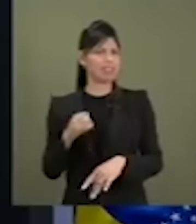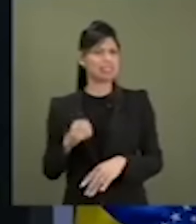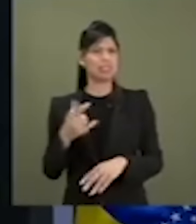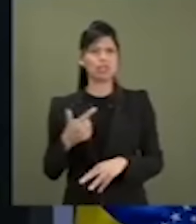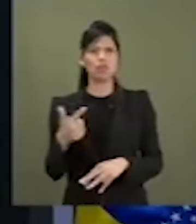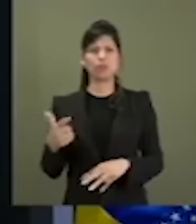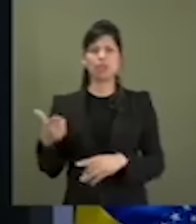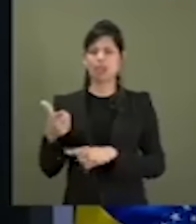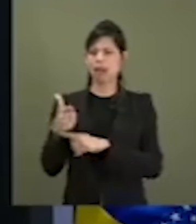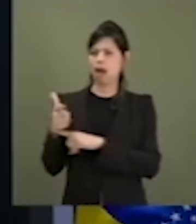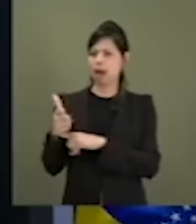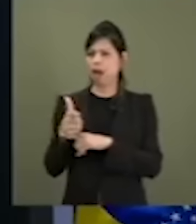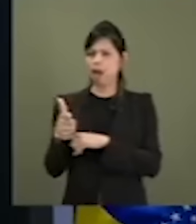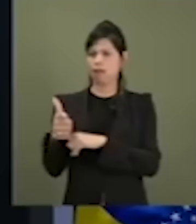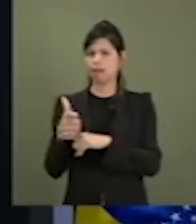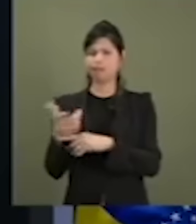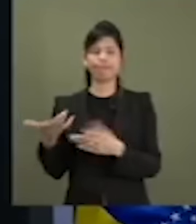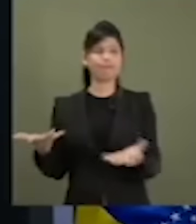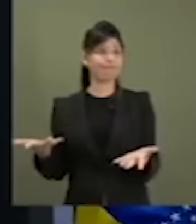Bando não dá golpe.